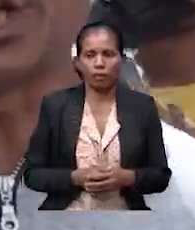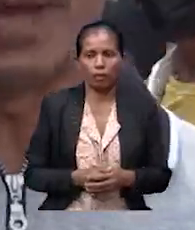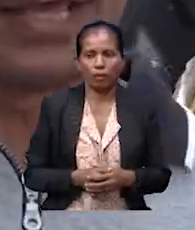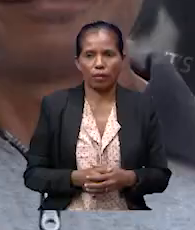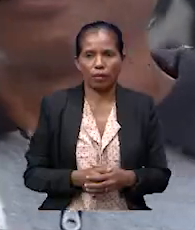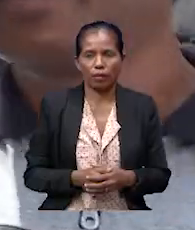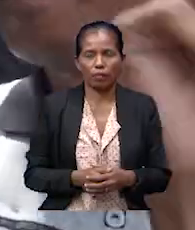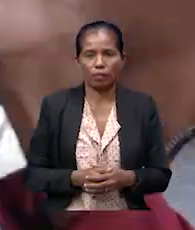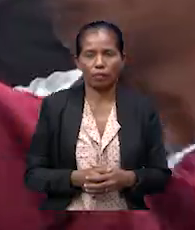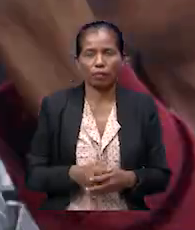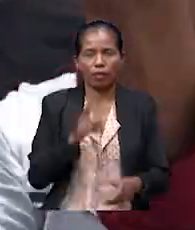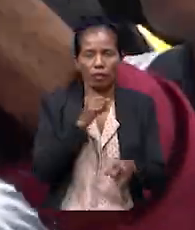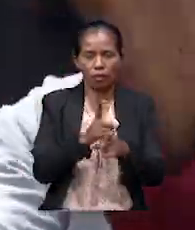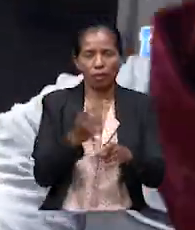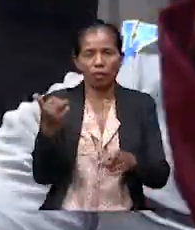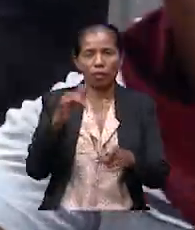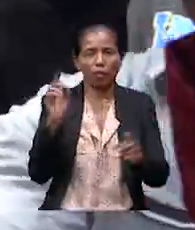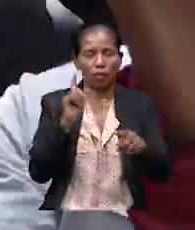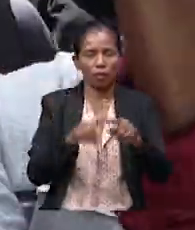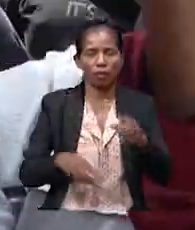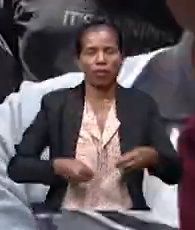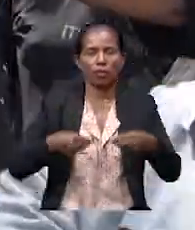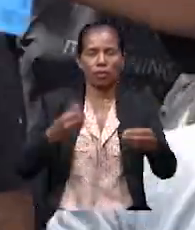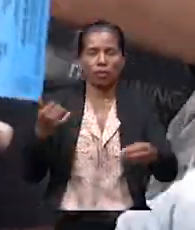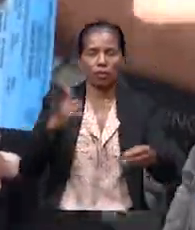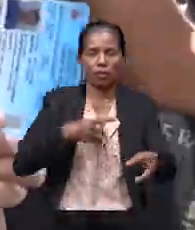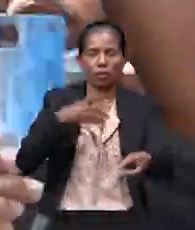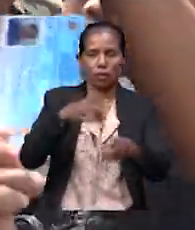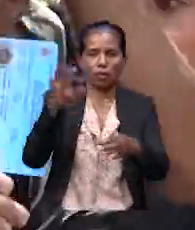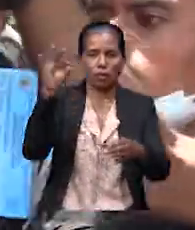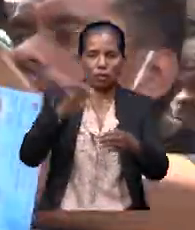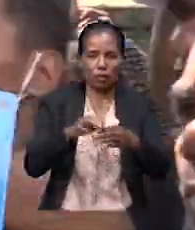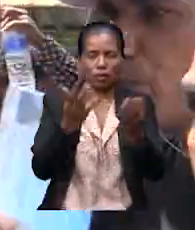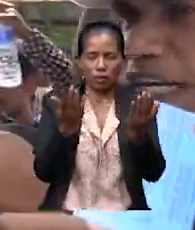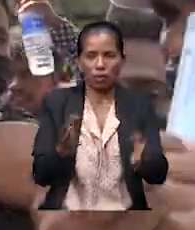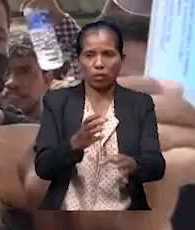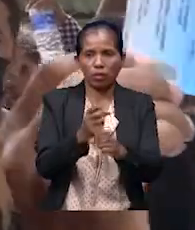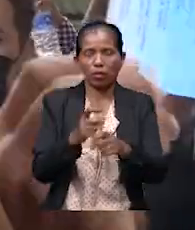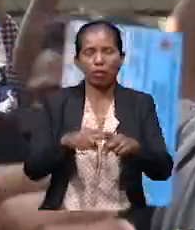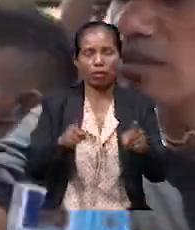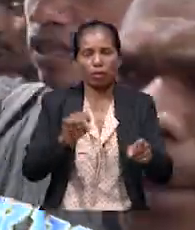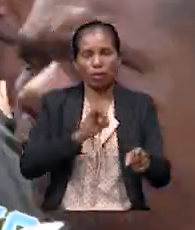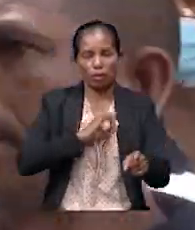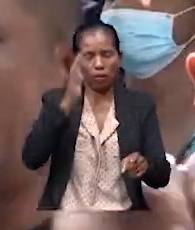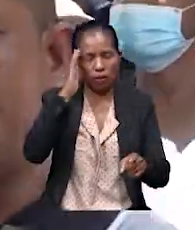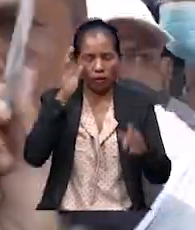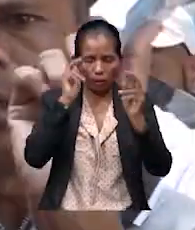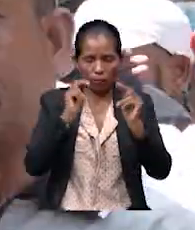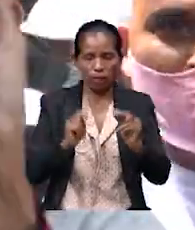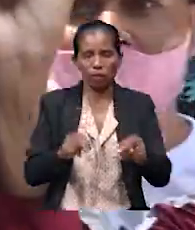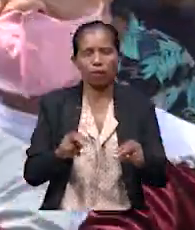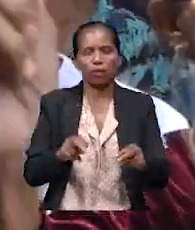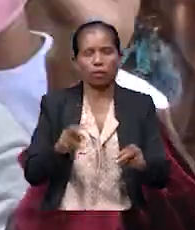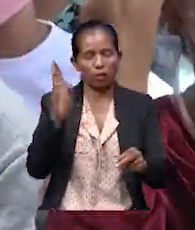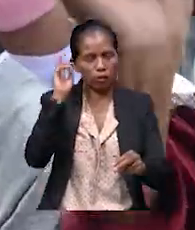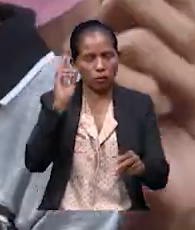celebração da nem. Lojune basir na bela bela exercício direito, lojune torna a tusimo da nem, mas bem a noite precisa a tu rona malo